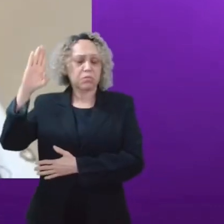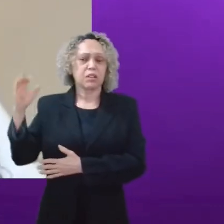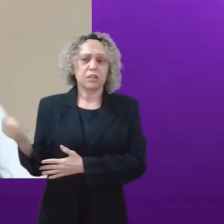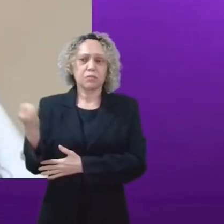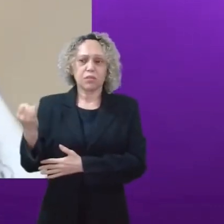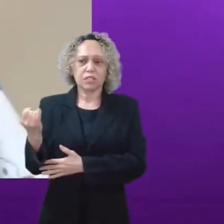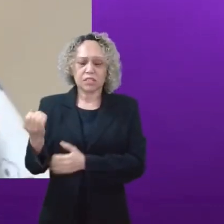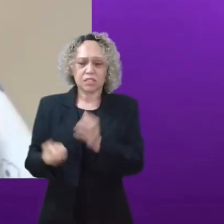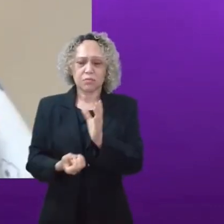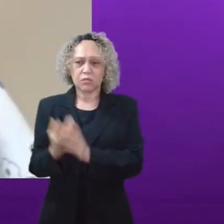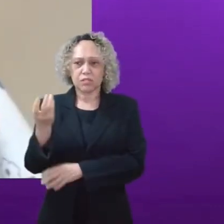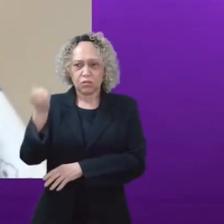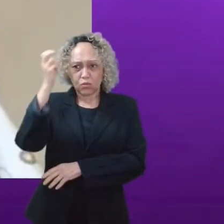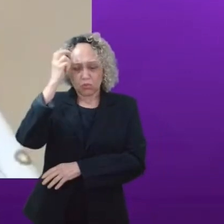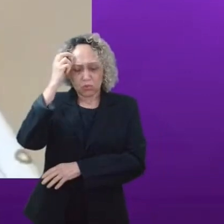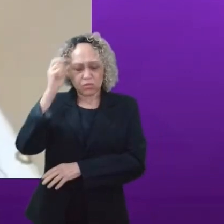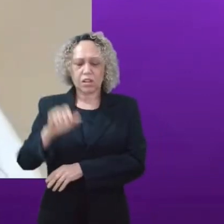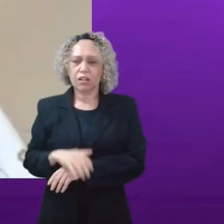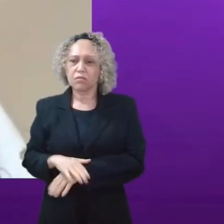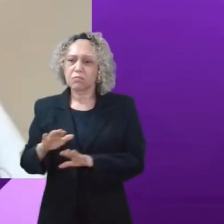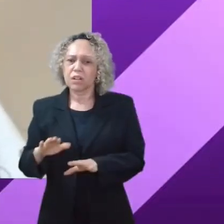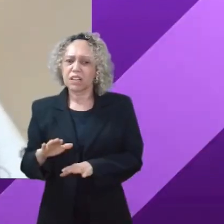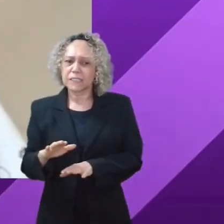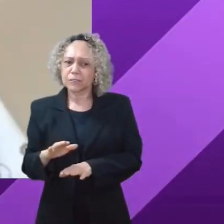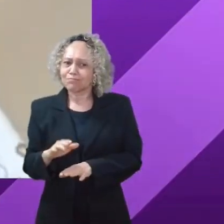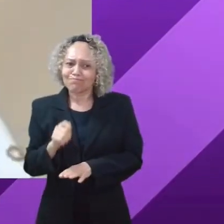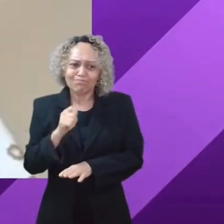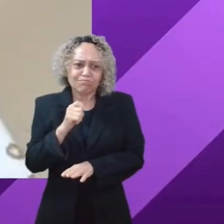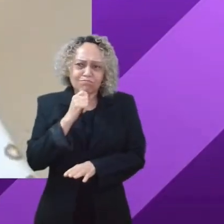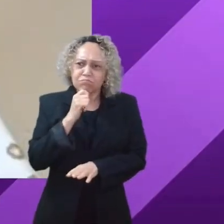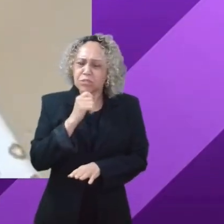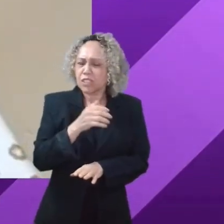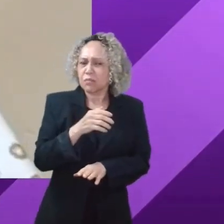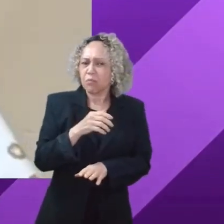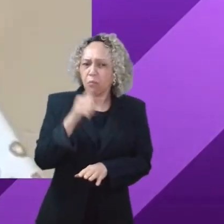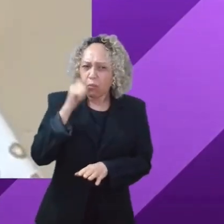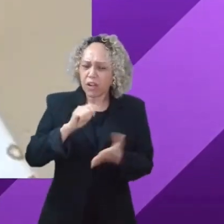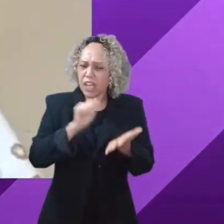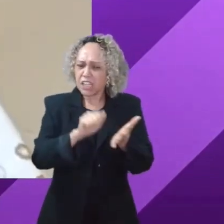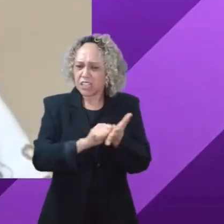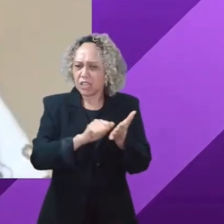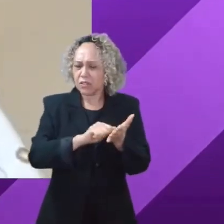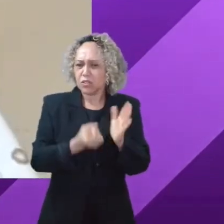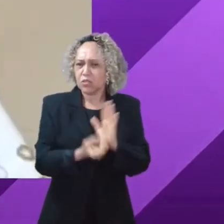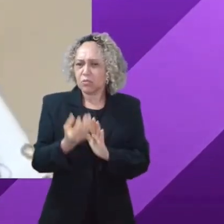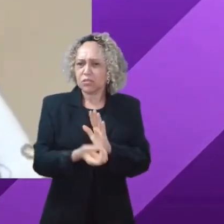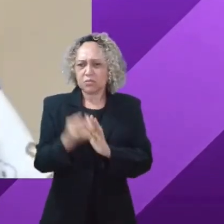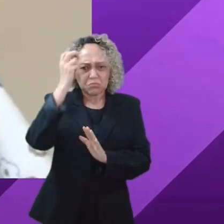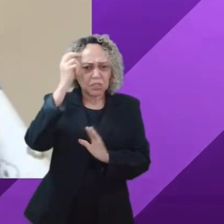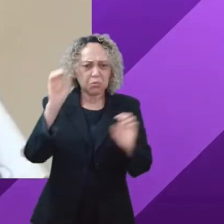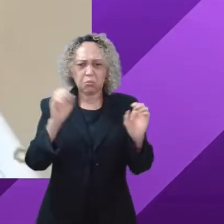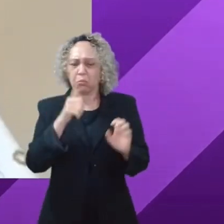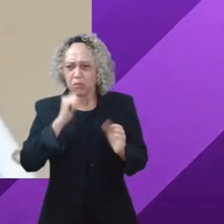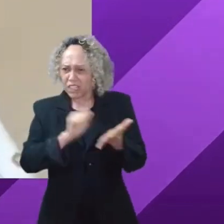gente não tem ainda, pelo menos que eu conheça, mulheres que escrevam, né? A gente tem a Ana Carla Calainha, mas ela fala mais de economia criativa, né,